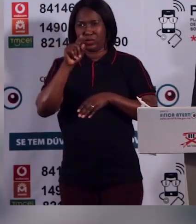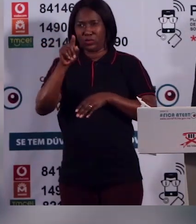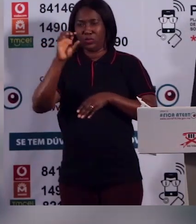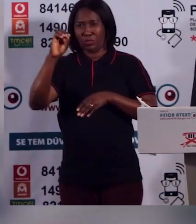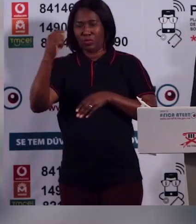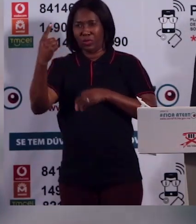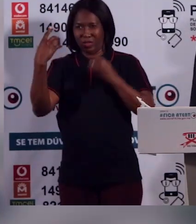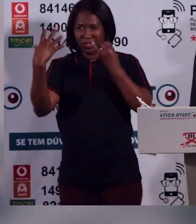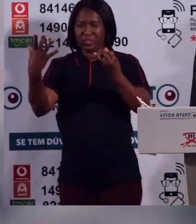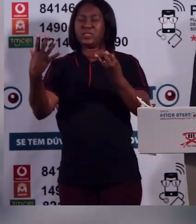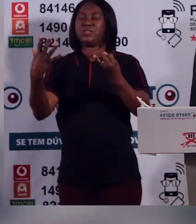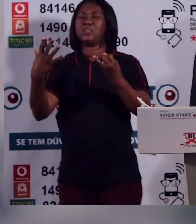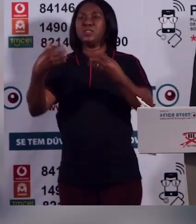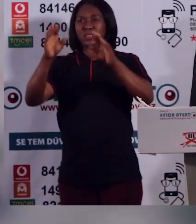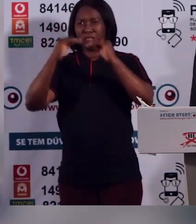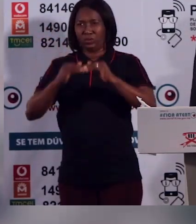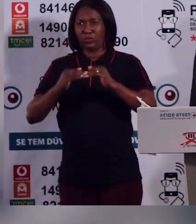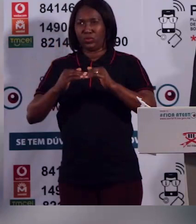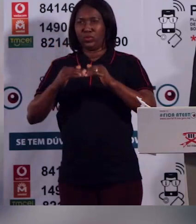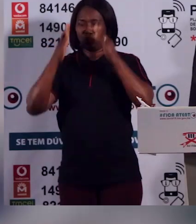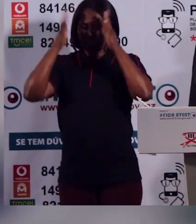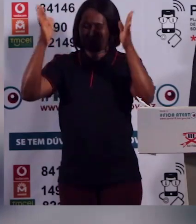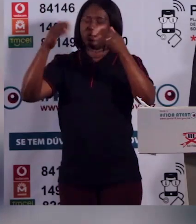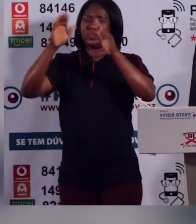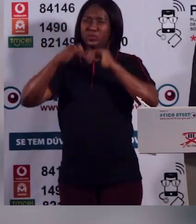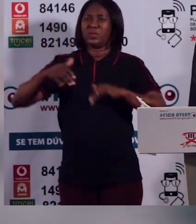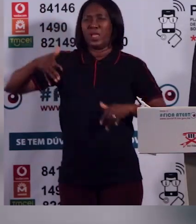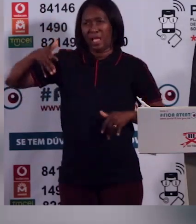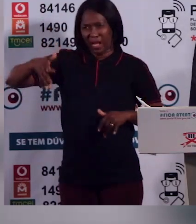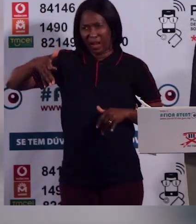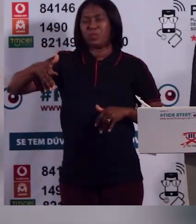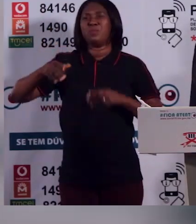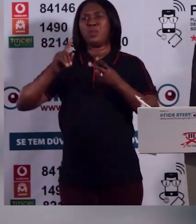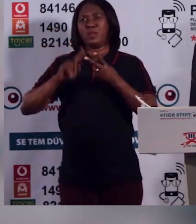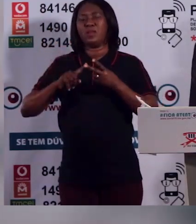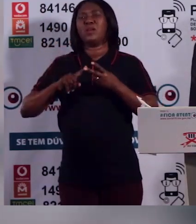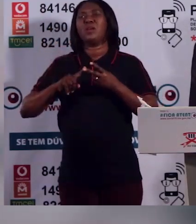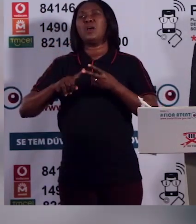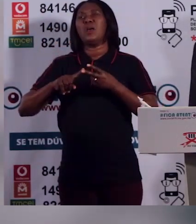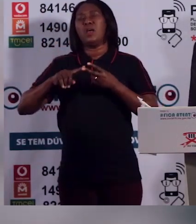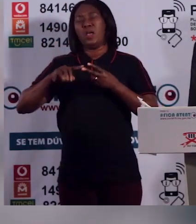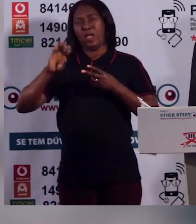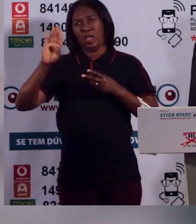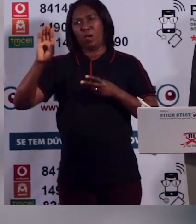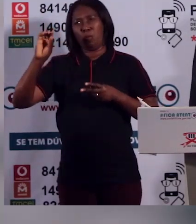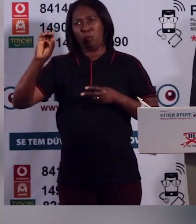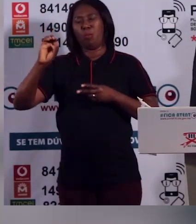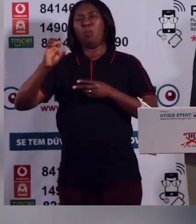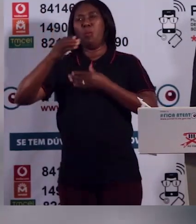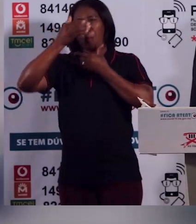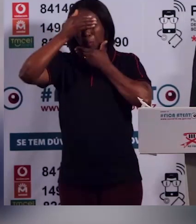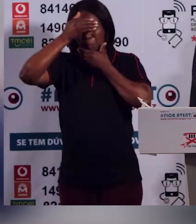habitantes. Logo a seguir, Eswatini, Namíbia, Botsuana e Moçambique, então, é um dos países que